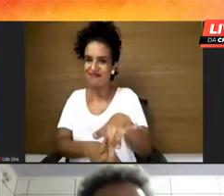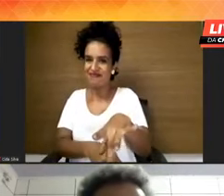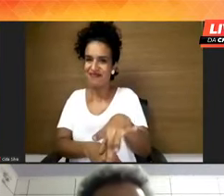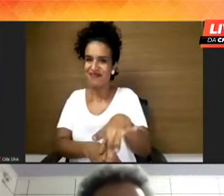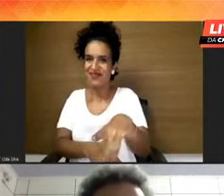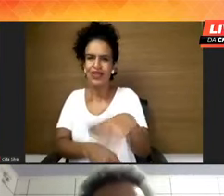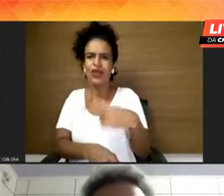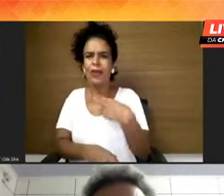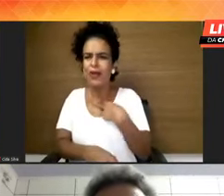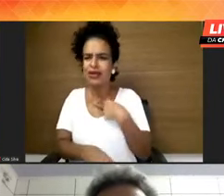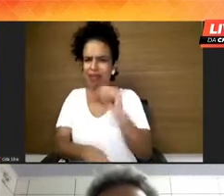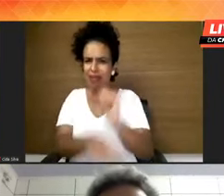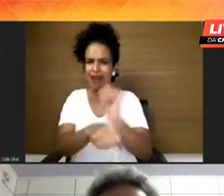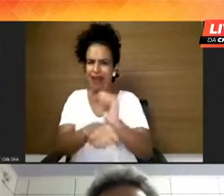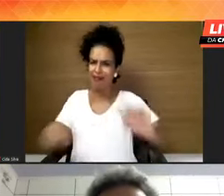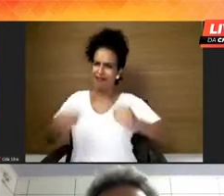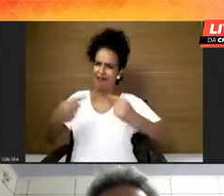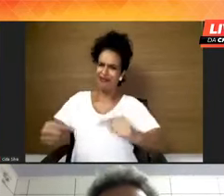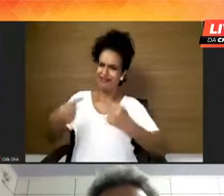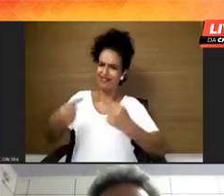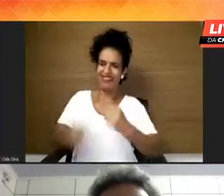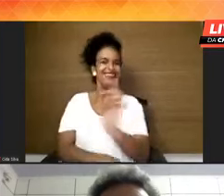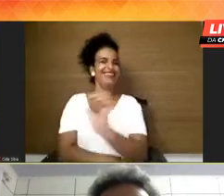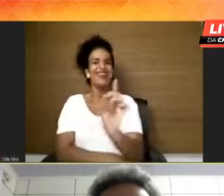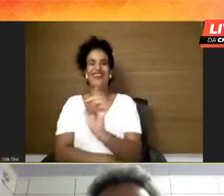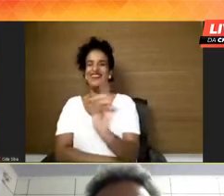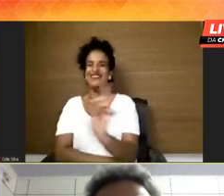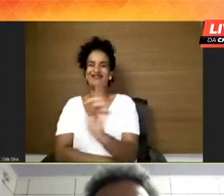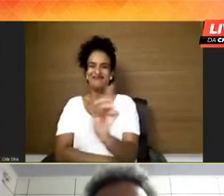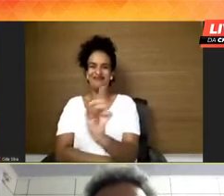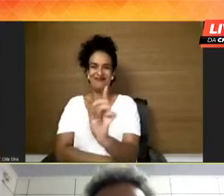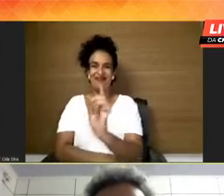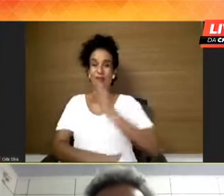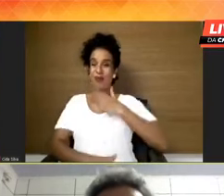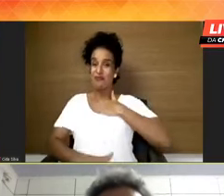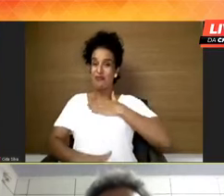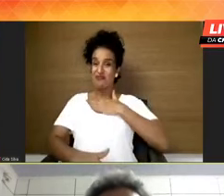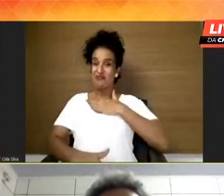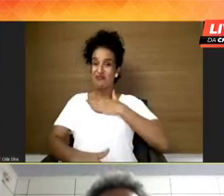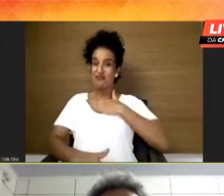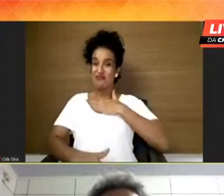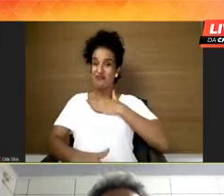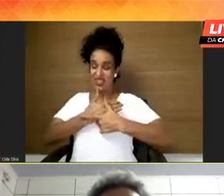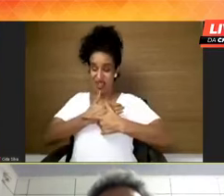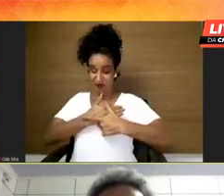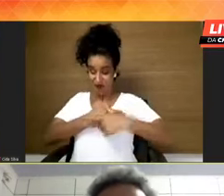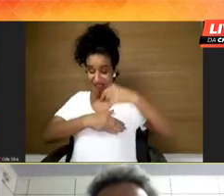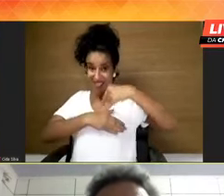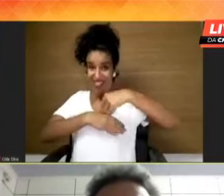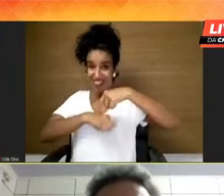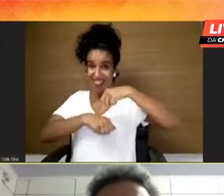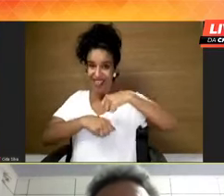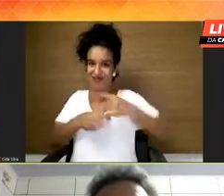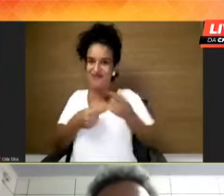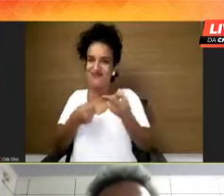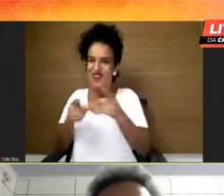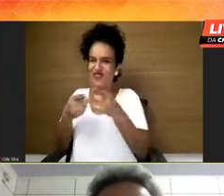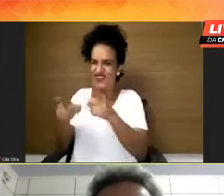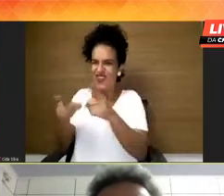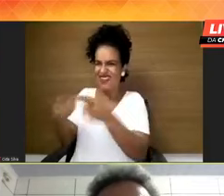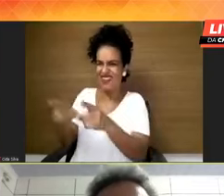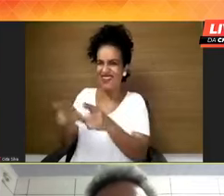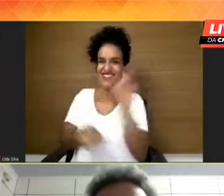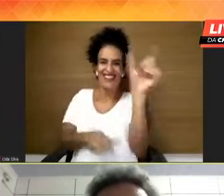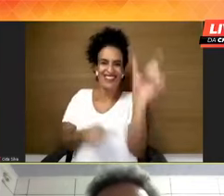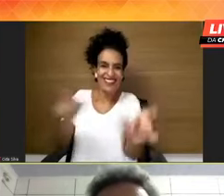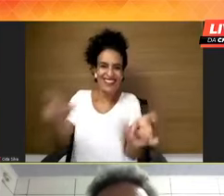provocar a gente, não? Não. O meu papel aqui é provocar os meus debatedores, que têm todas